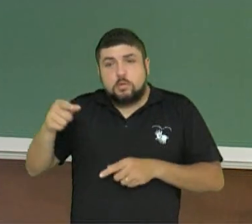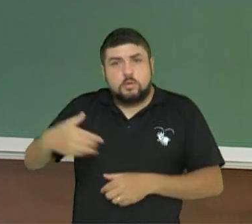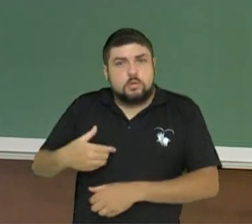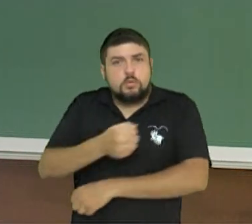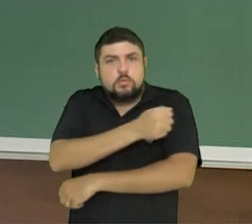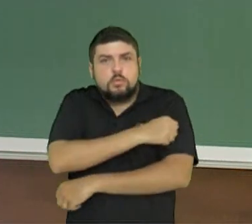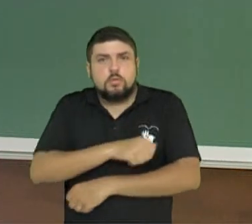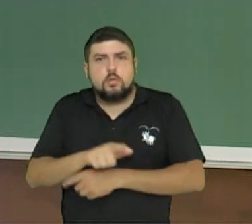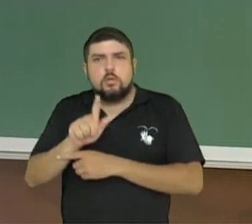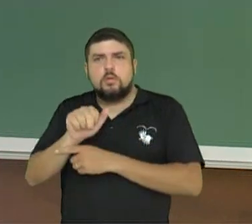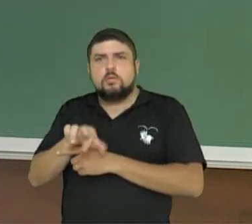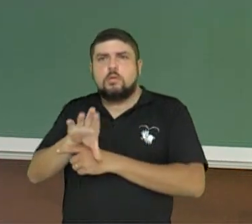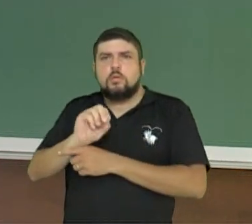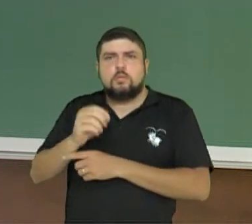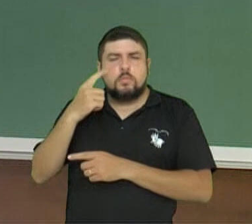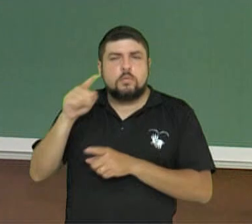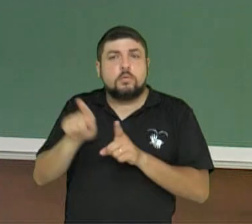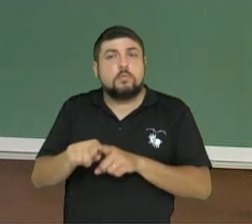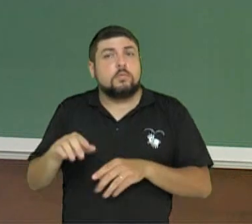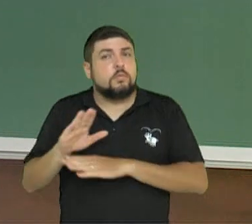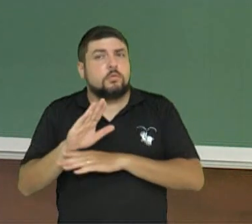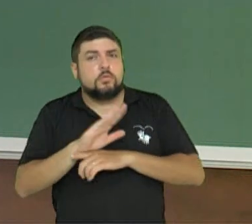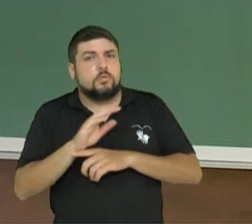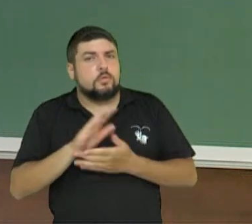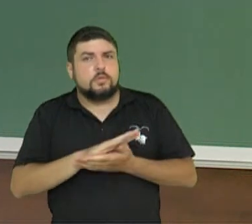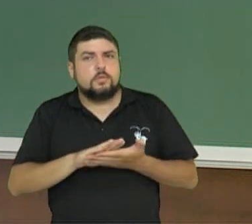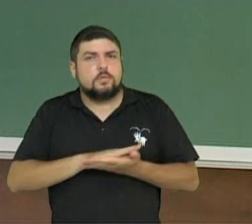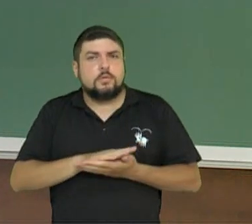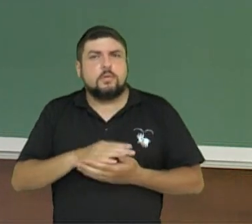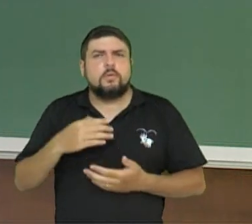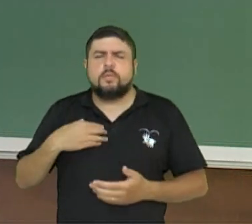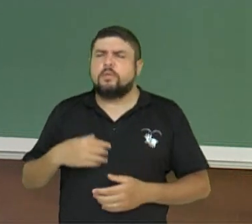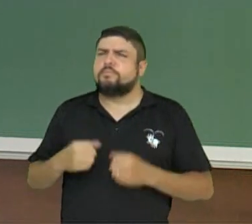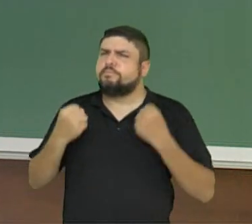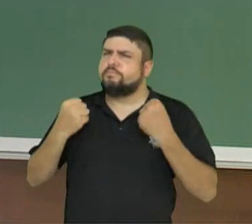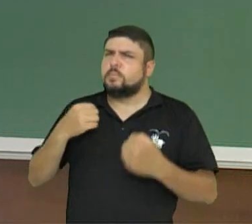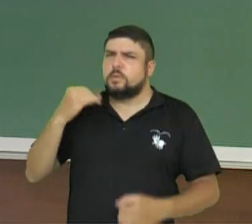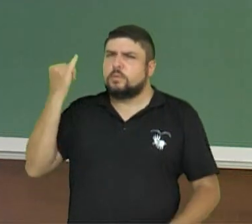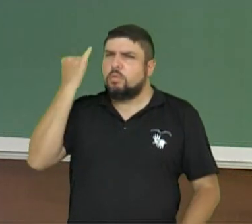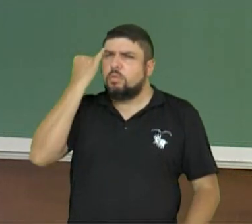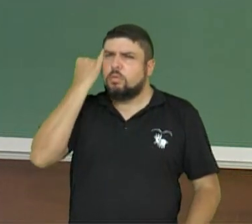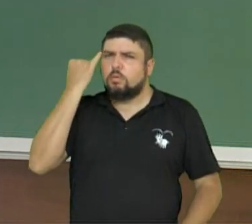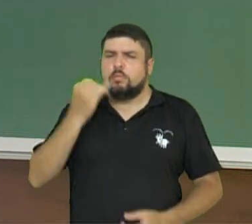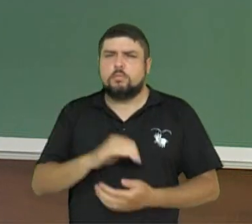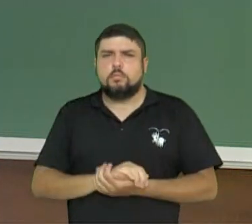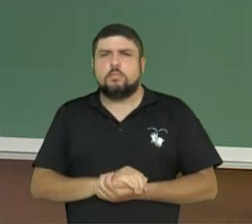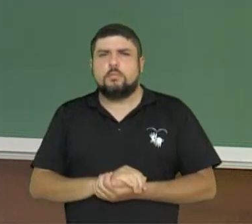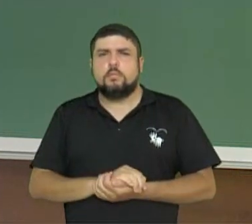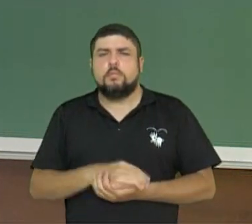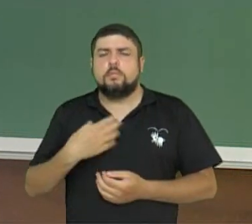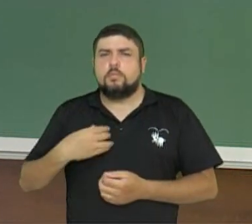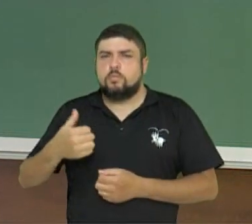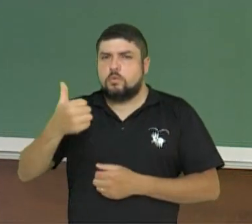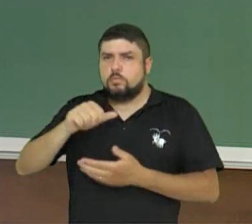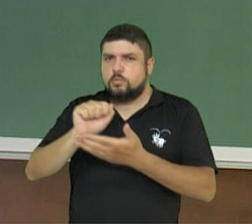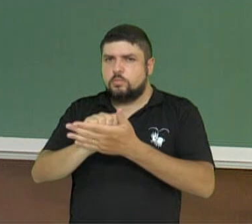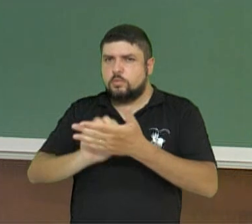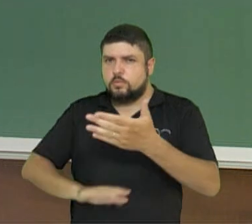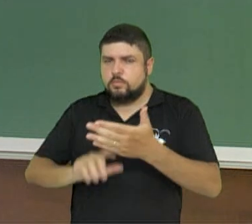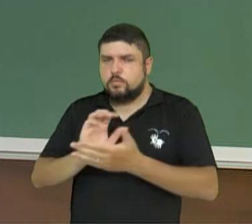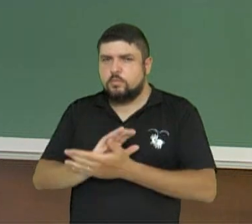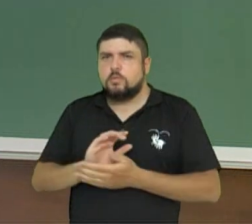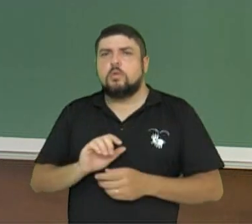estudante também que não ajuda, porque ele é bem preguiçoso. Vamos fazer a primeira atividade, então, a respeito